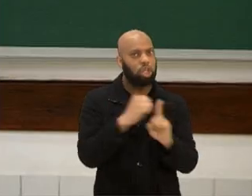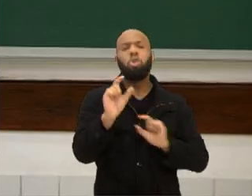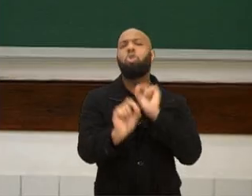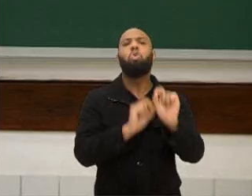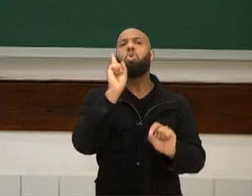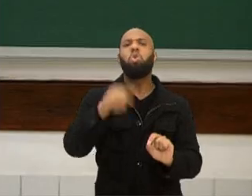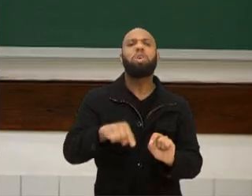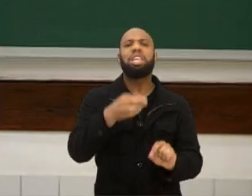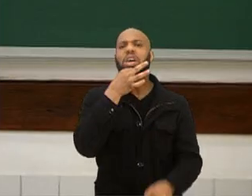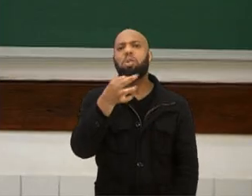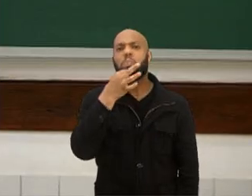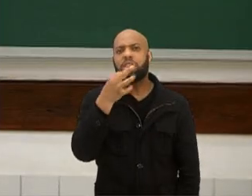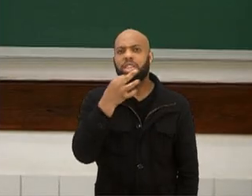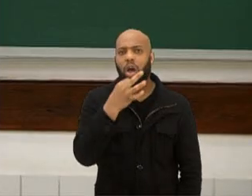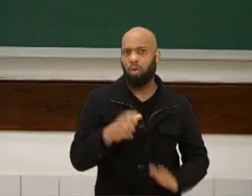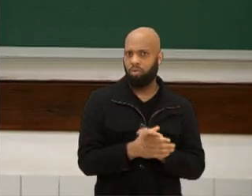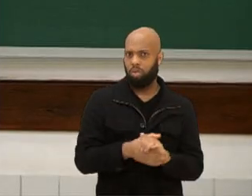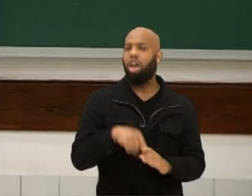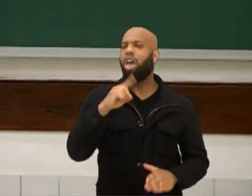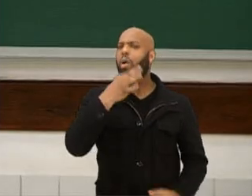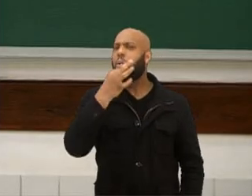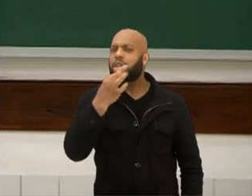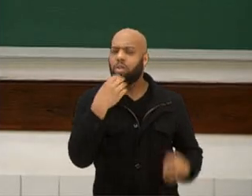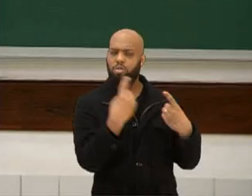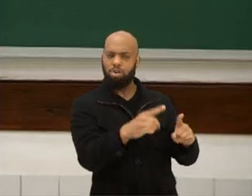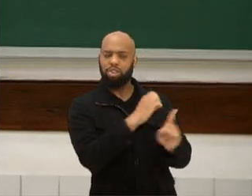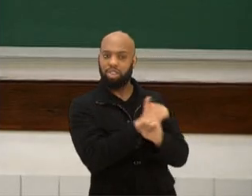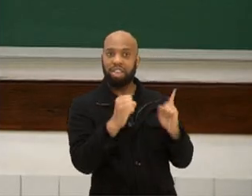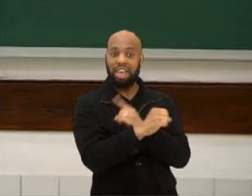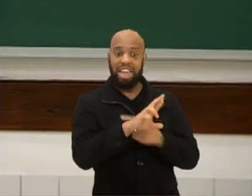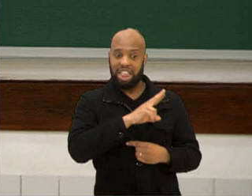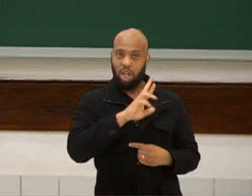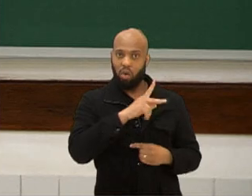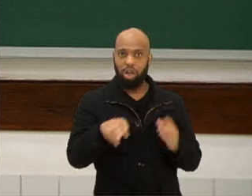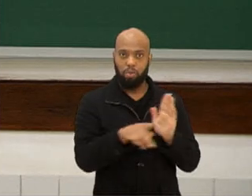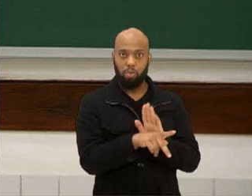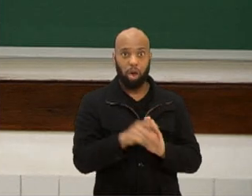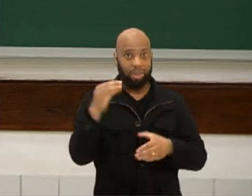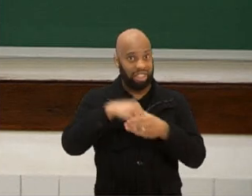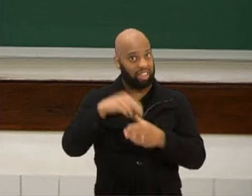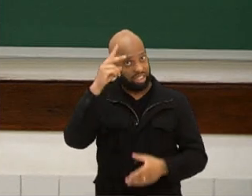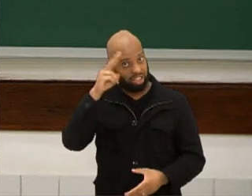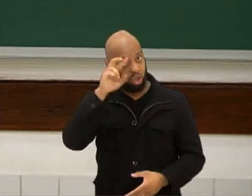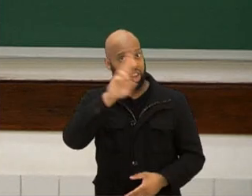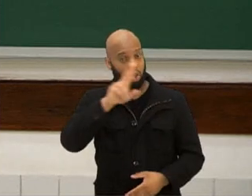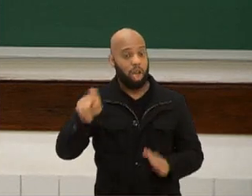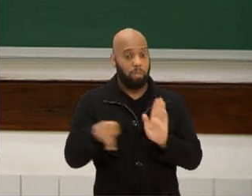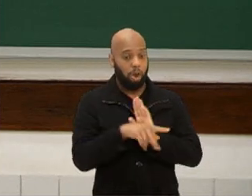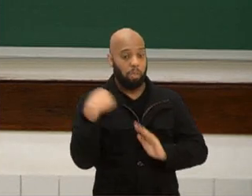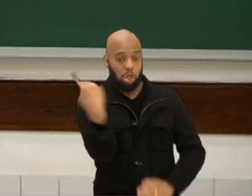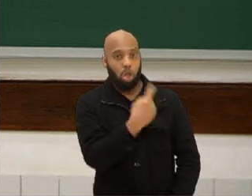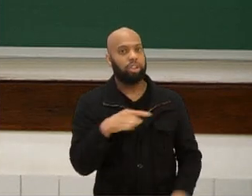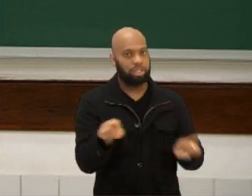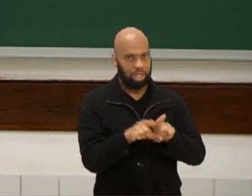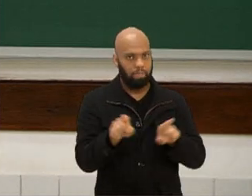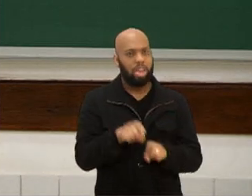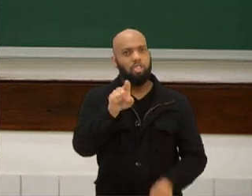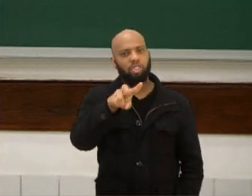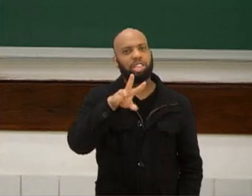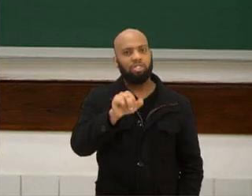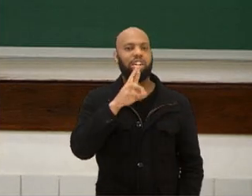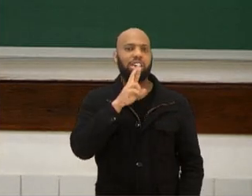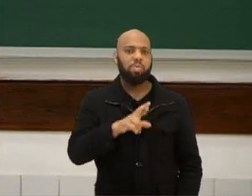Qual é essa crítica? E quando eu falo crítica da sociedade, não é essa sociedade ali da história, é a nossa sociedade mesmo, é essa que